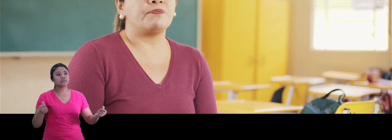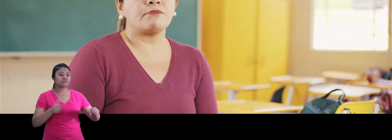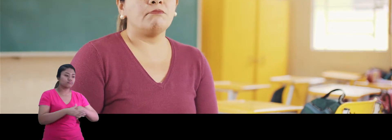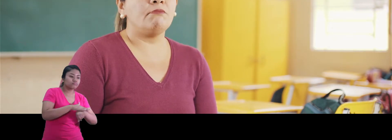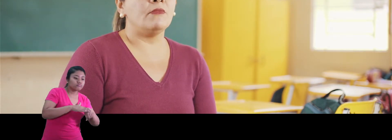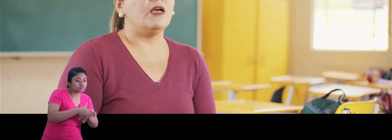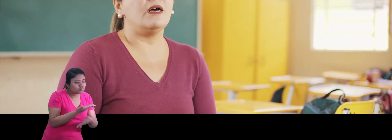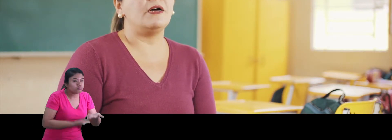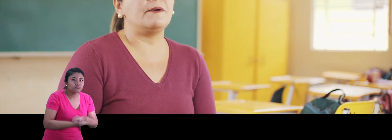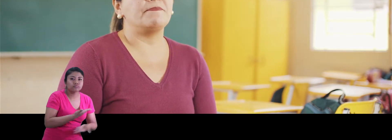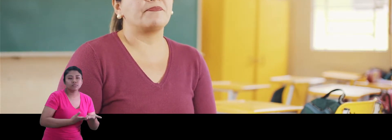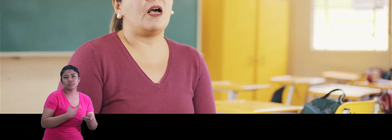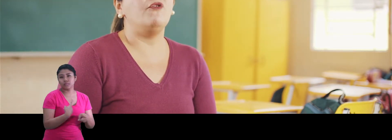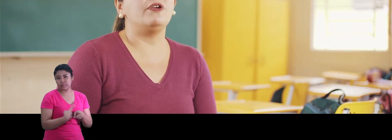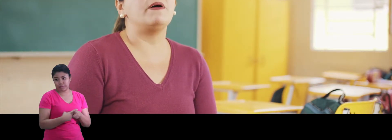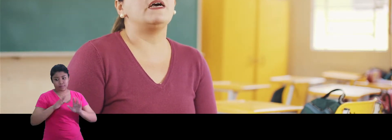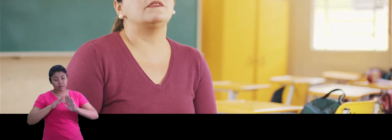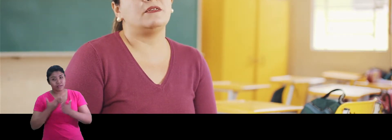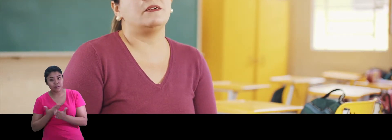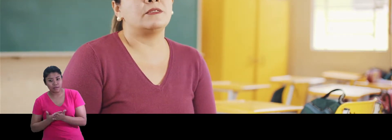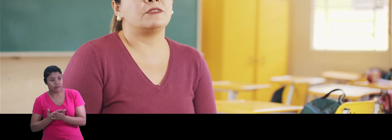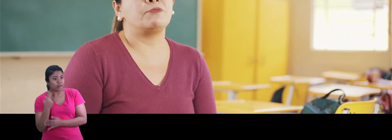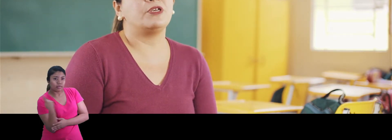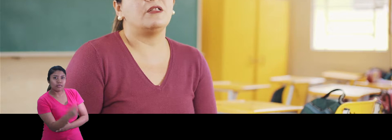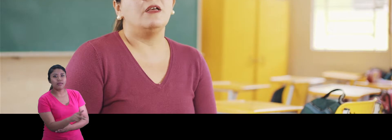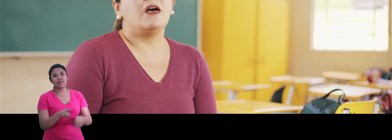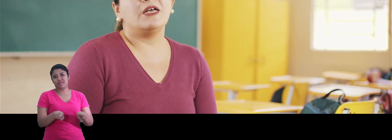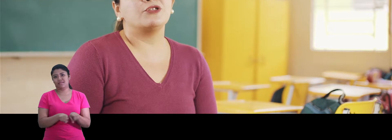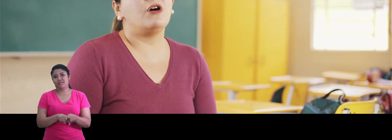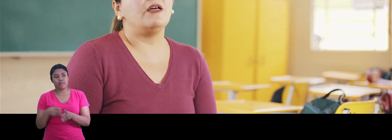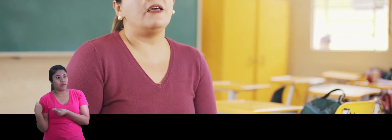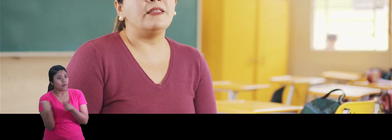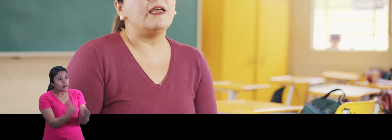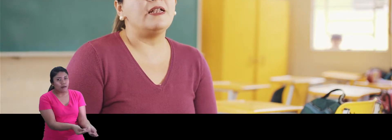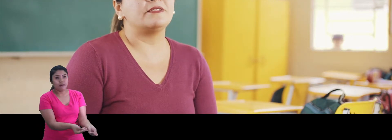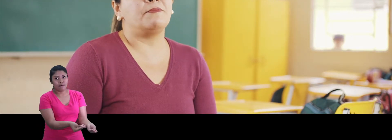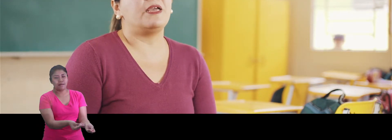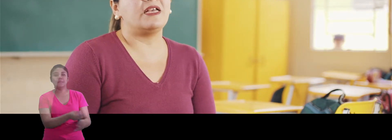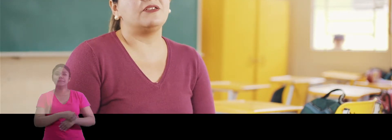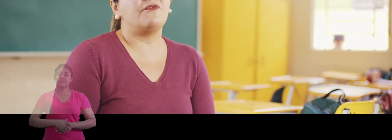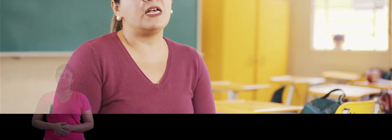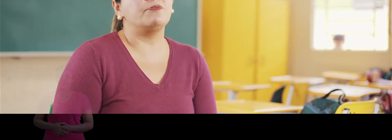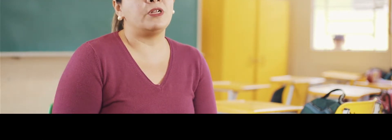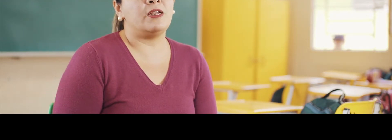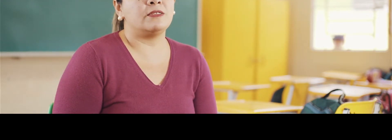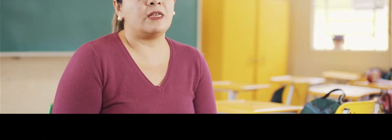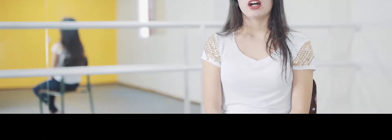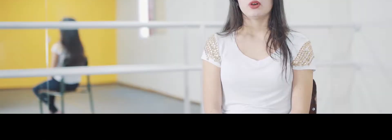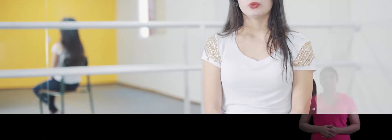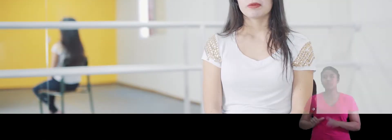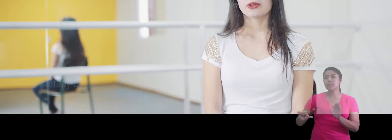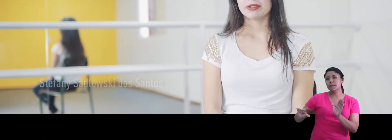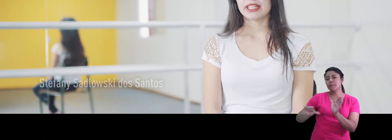aprendeu a ouvir mais as crianças, porque a escola é deles também, né? Se faz por eles,